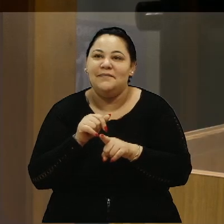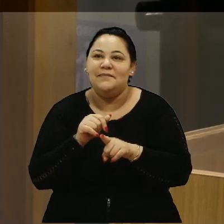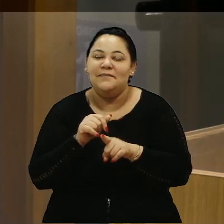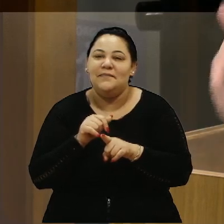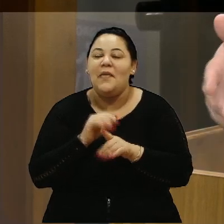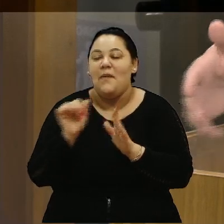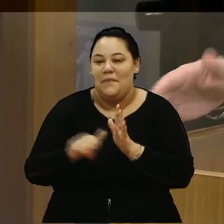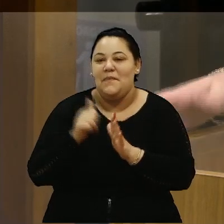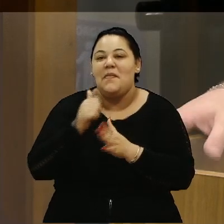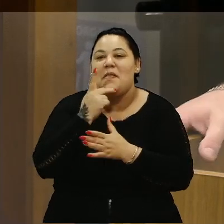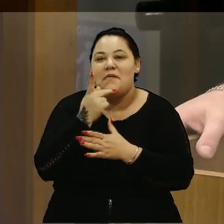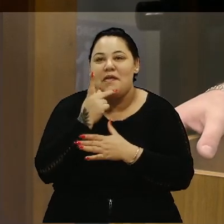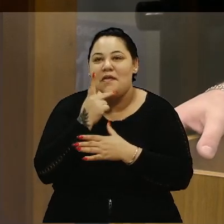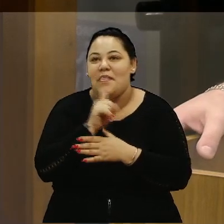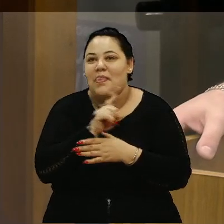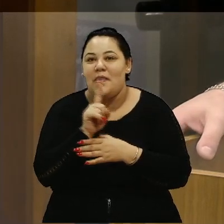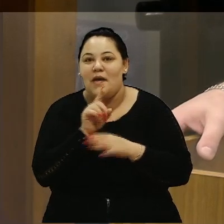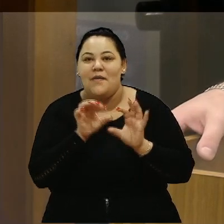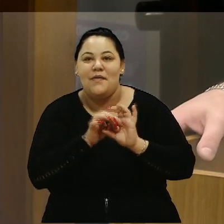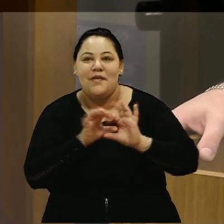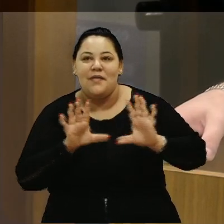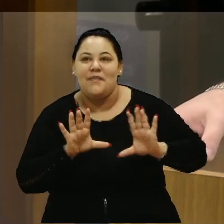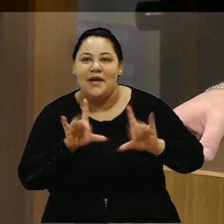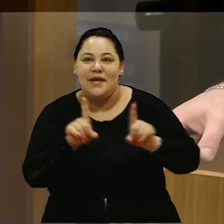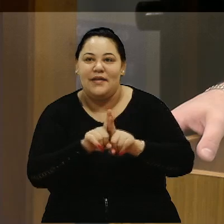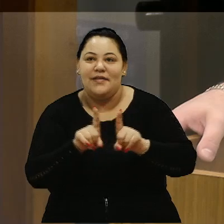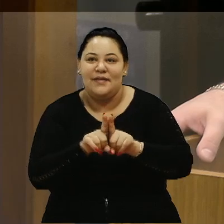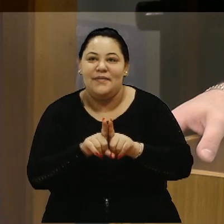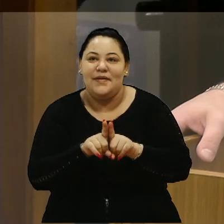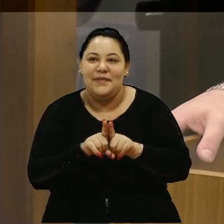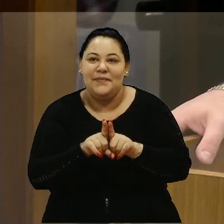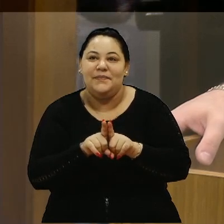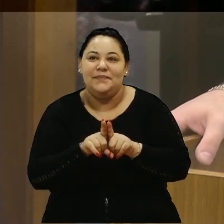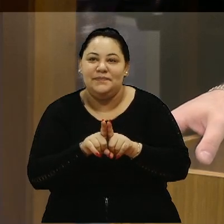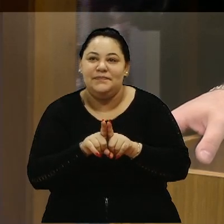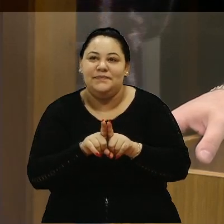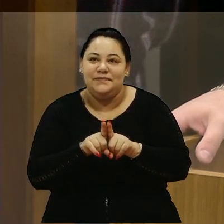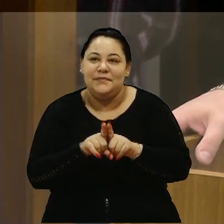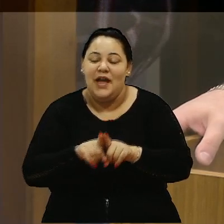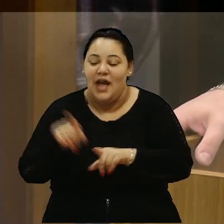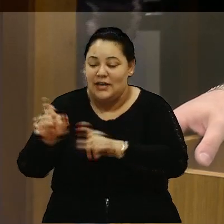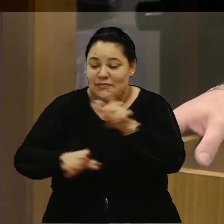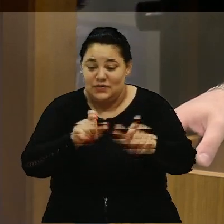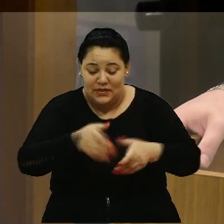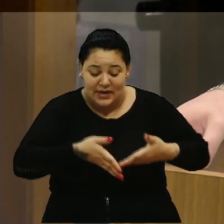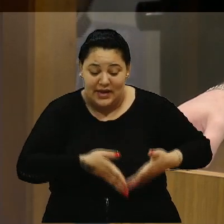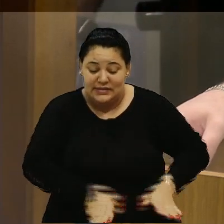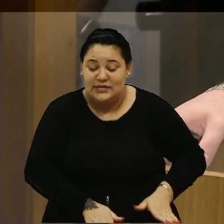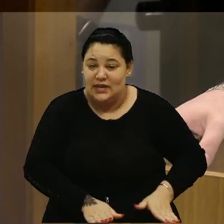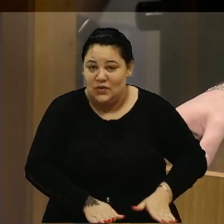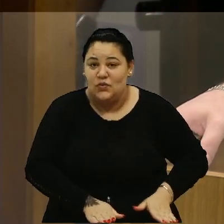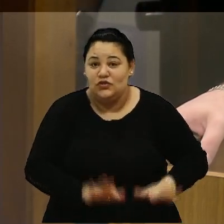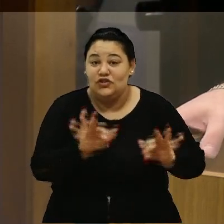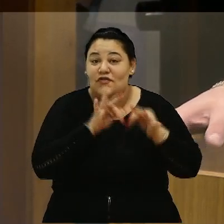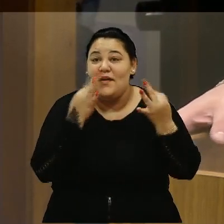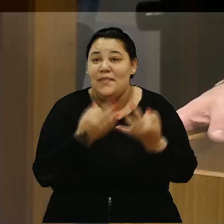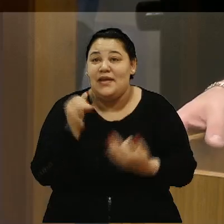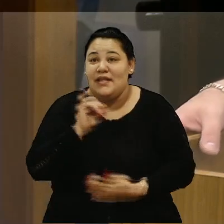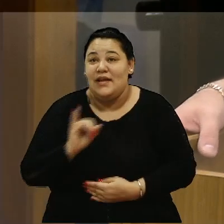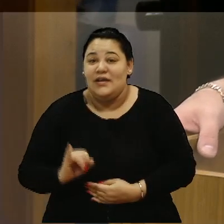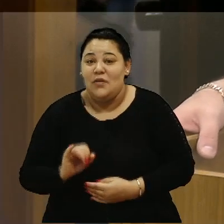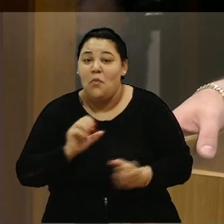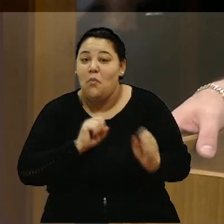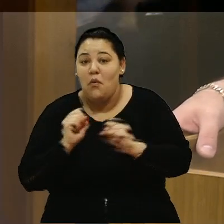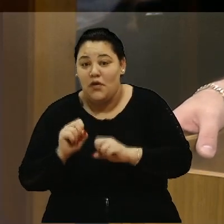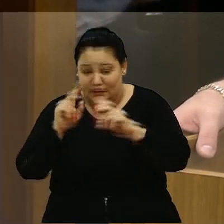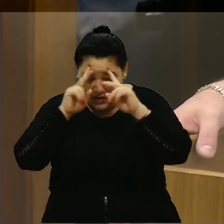melhor dizendo, não permite que os descendentes de italianos possam ser reconhecidos como